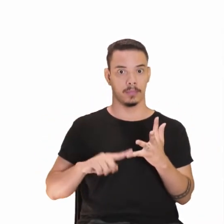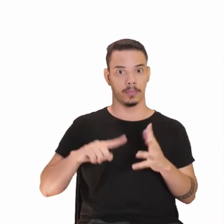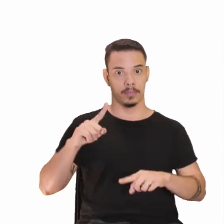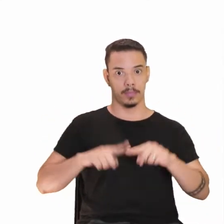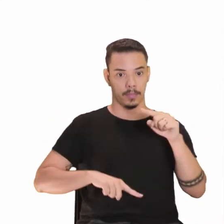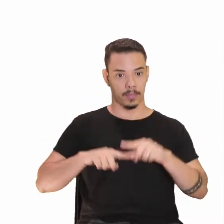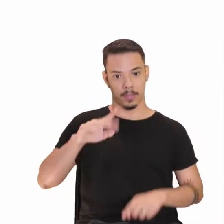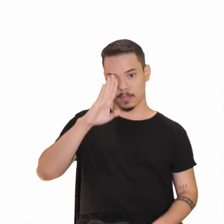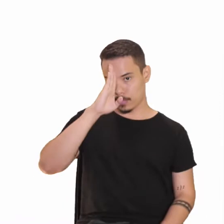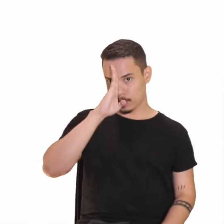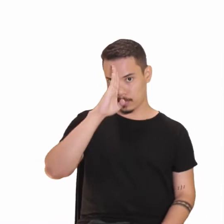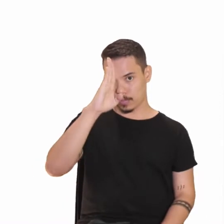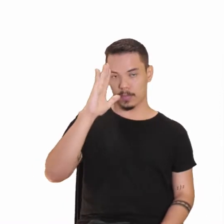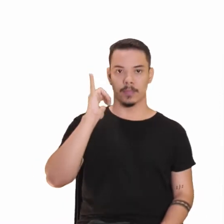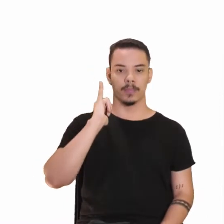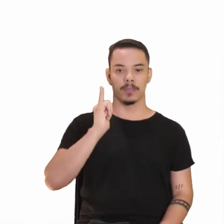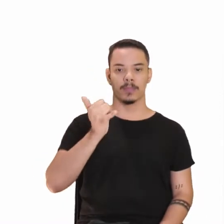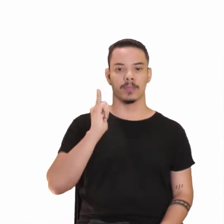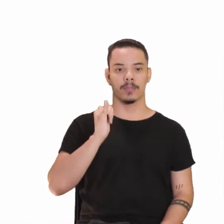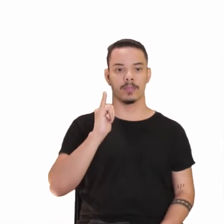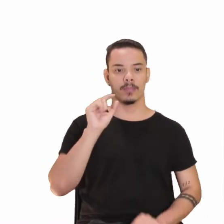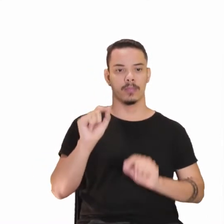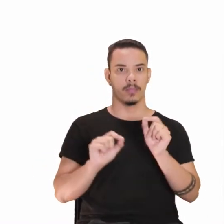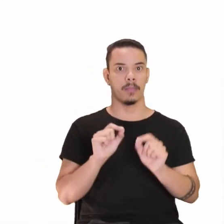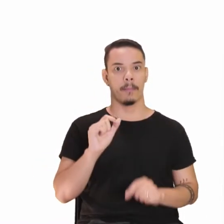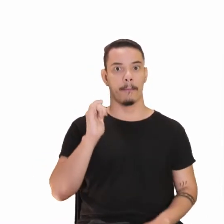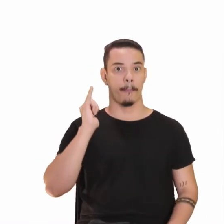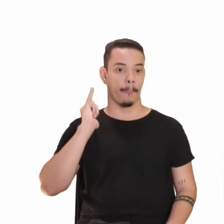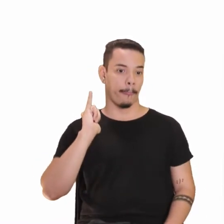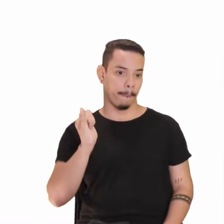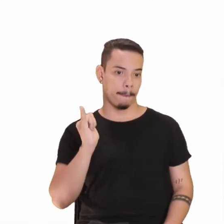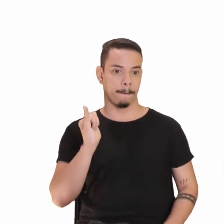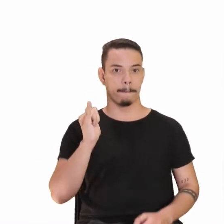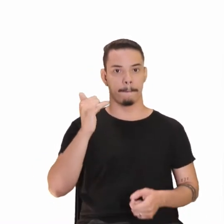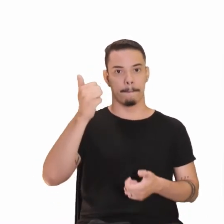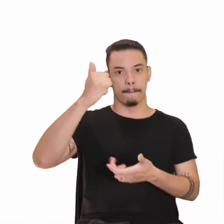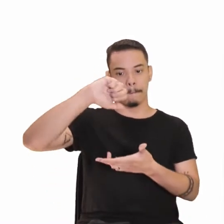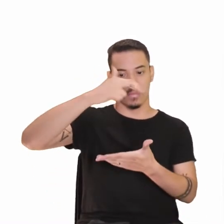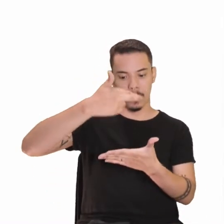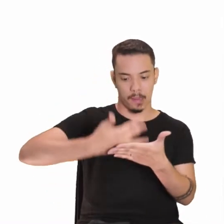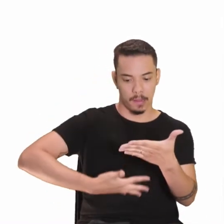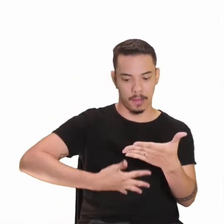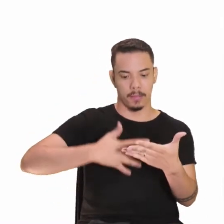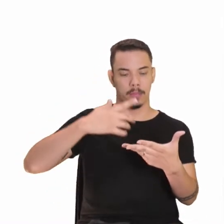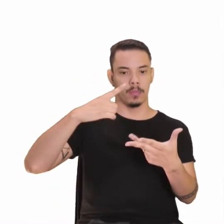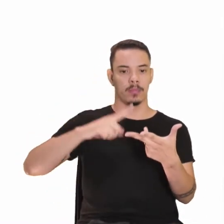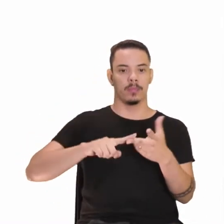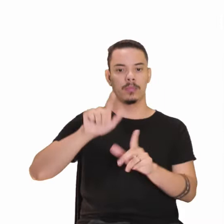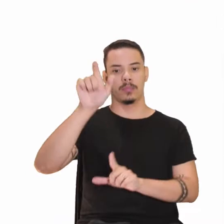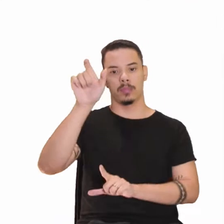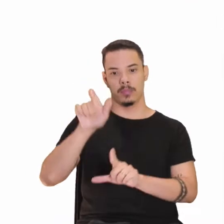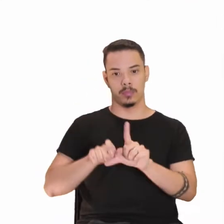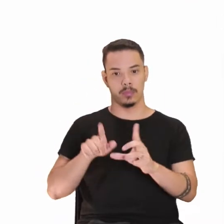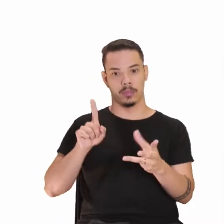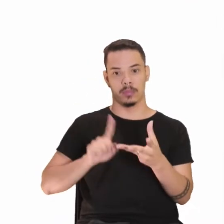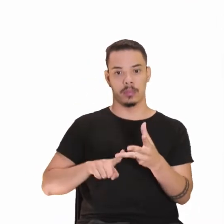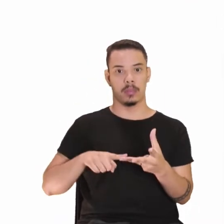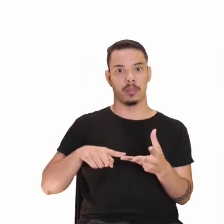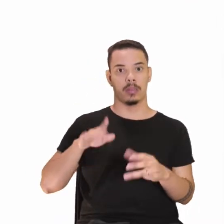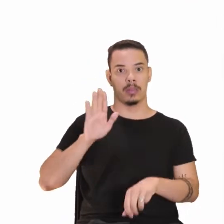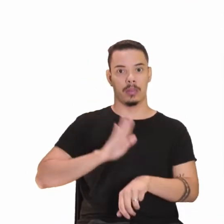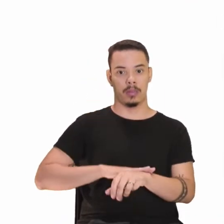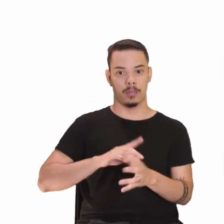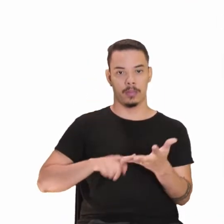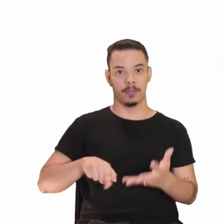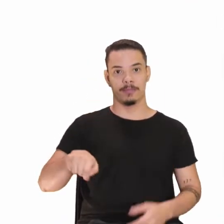elementos essenciais de uma narrativa são narrador, enredo, personagem, tempo e espaço.